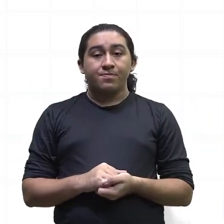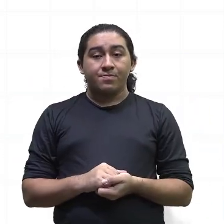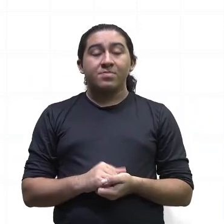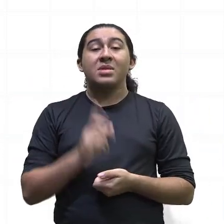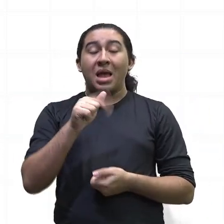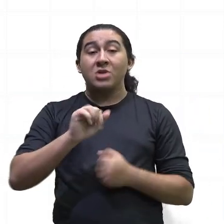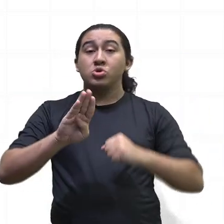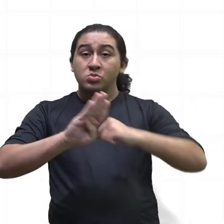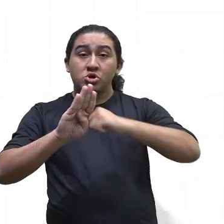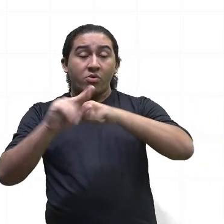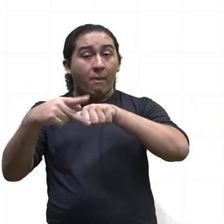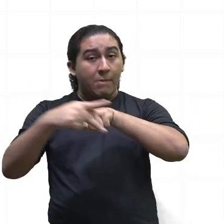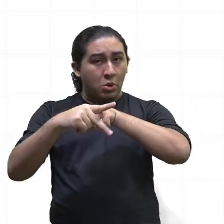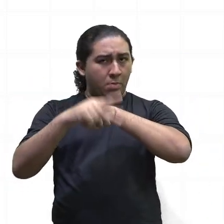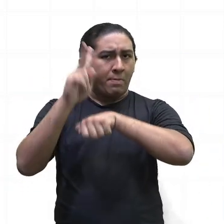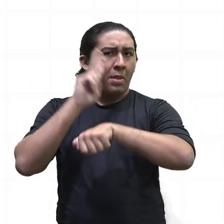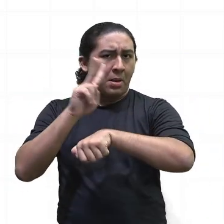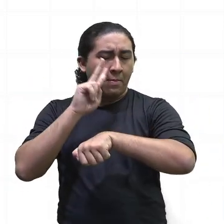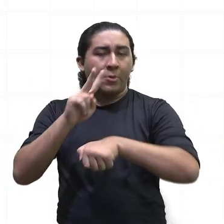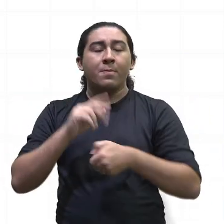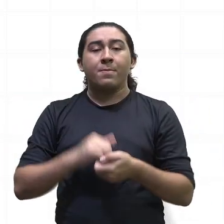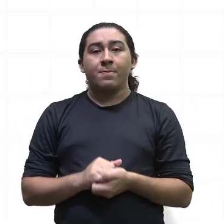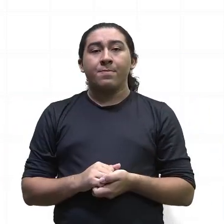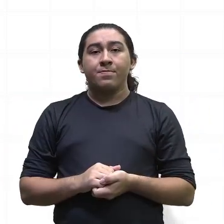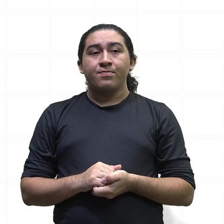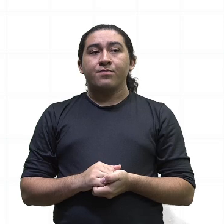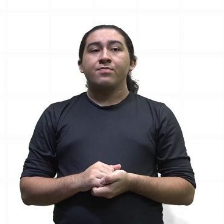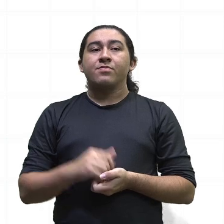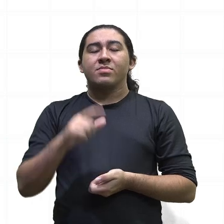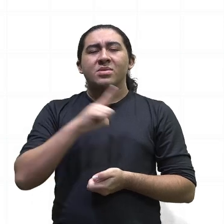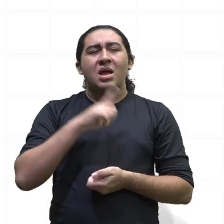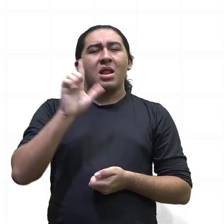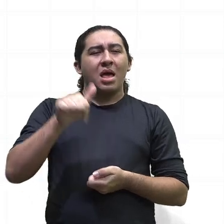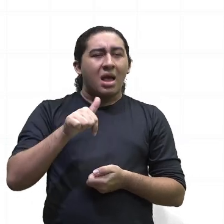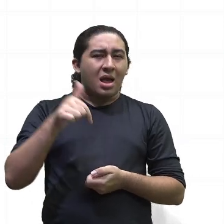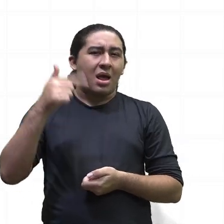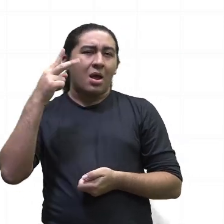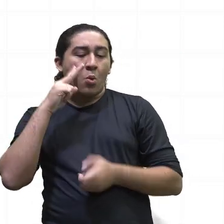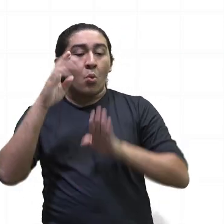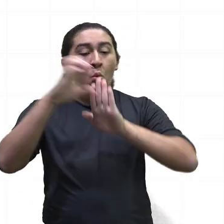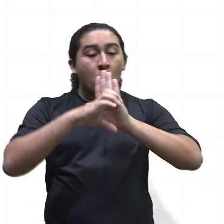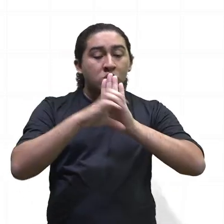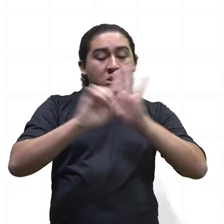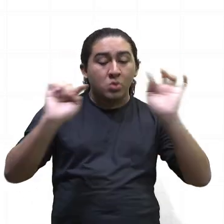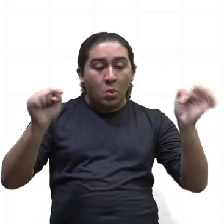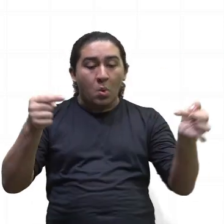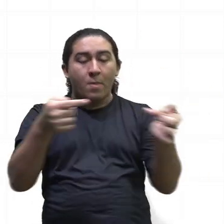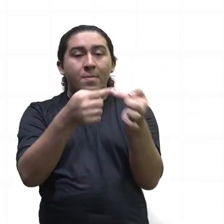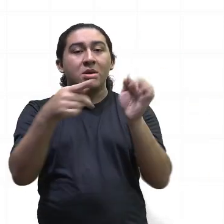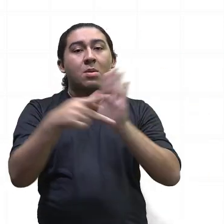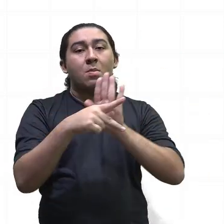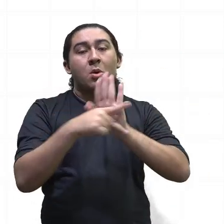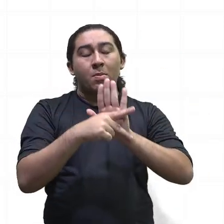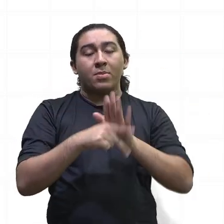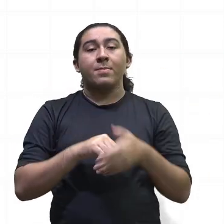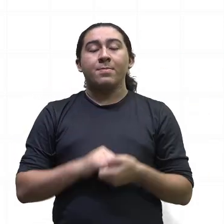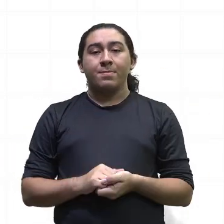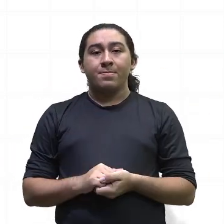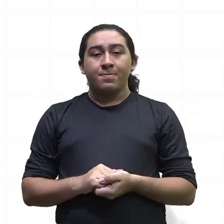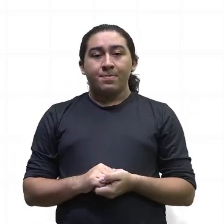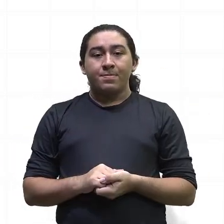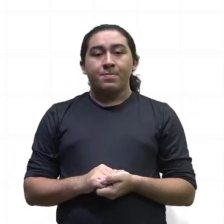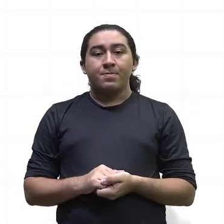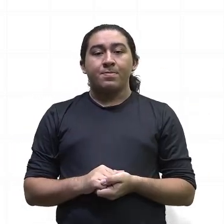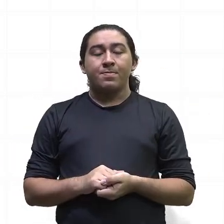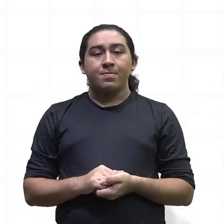nominal. Acabei de colocar lá no nosso mapinha, né? Que o sujeito corresponde a um sintagma nominal,